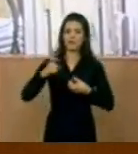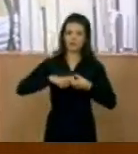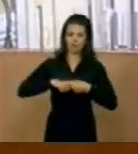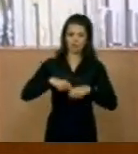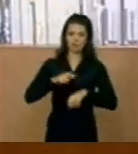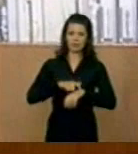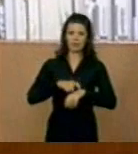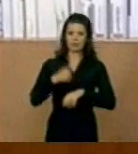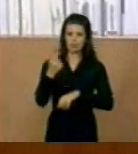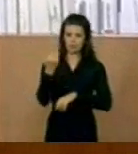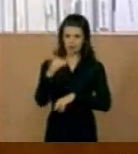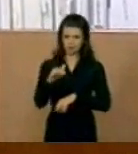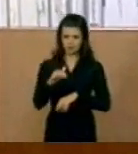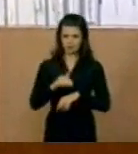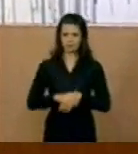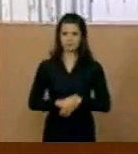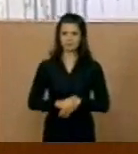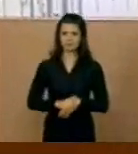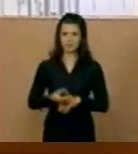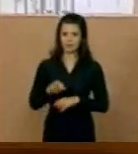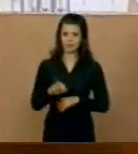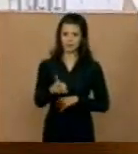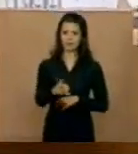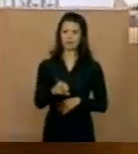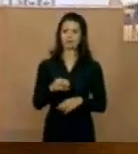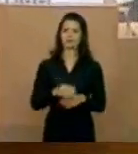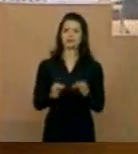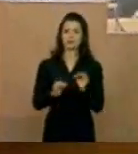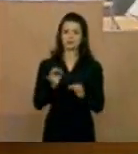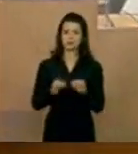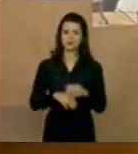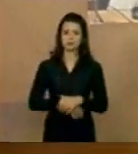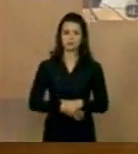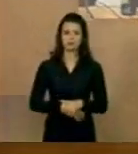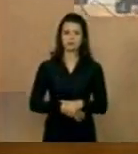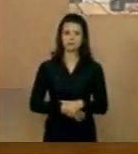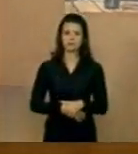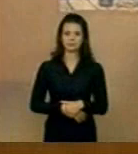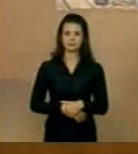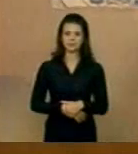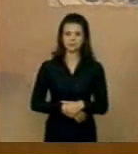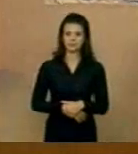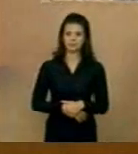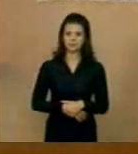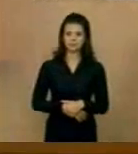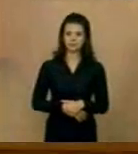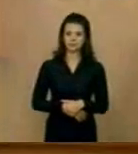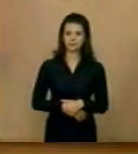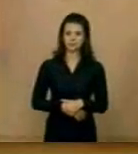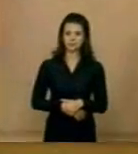às 13h30 para a continuidade do julgamento. Eu vou reduzir o voto,